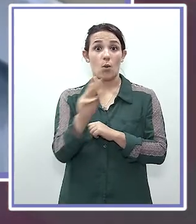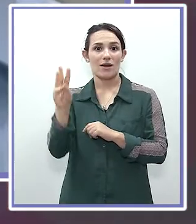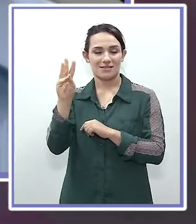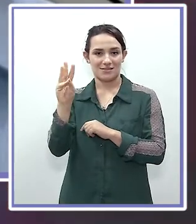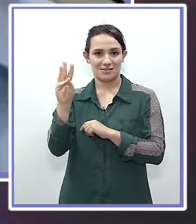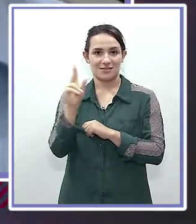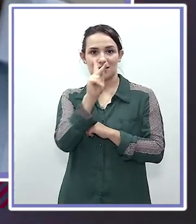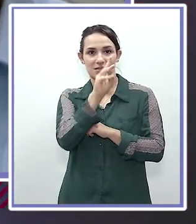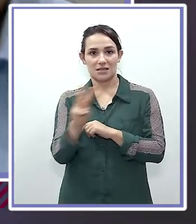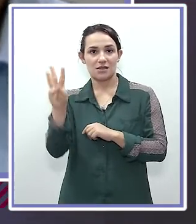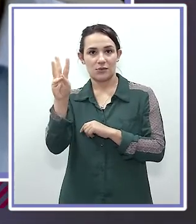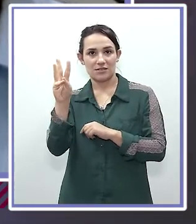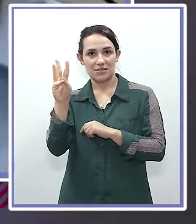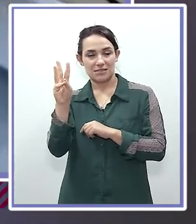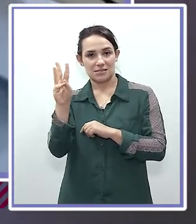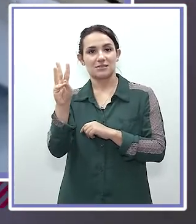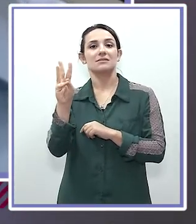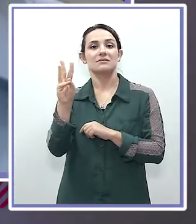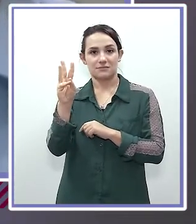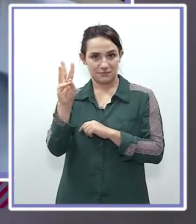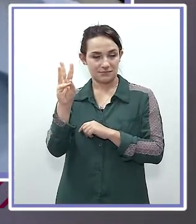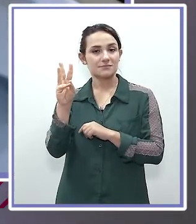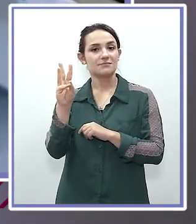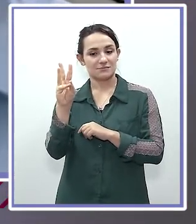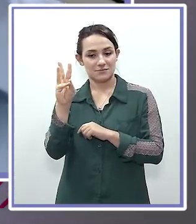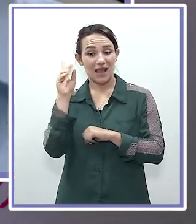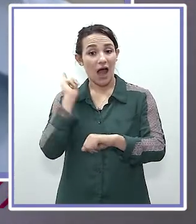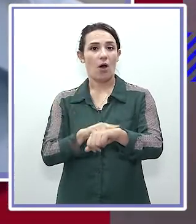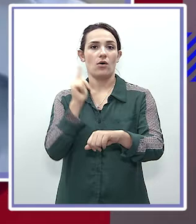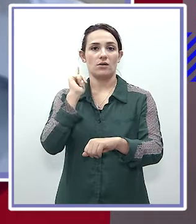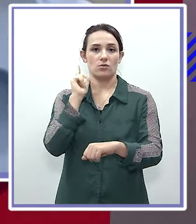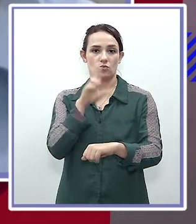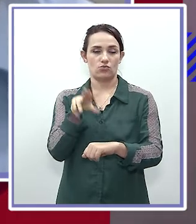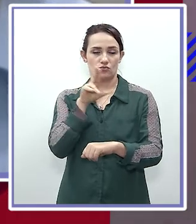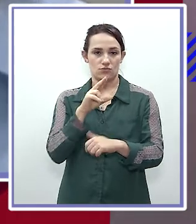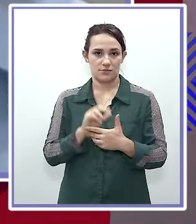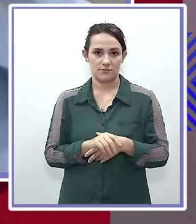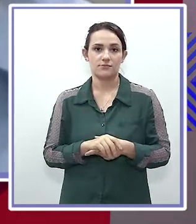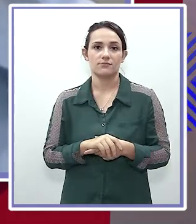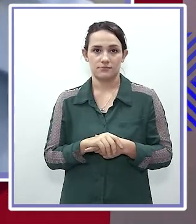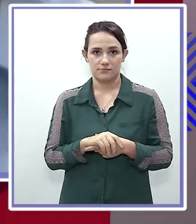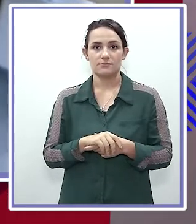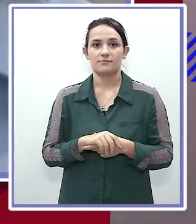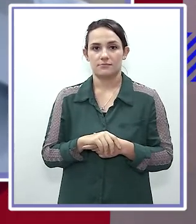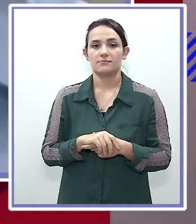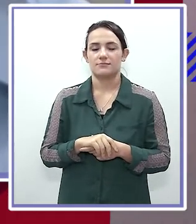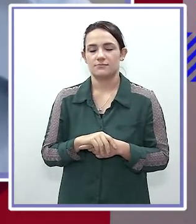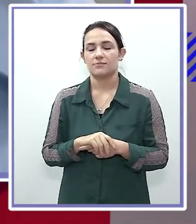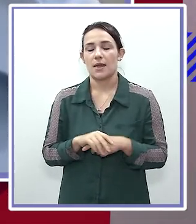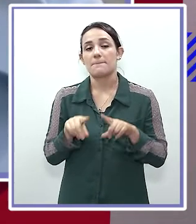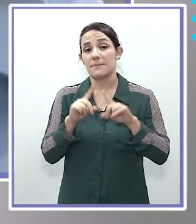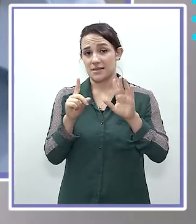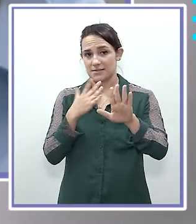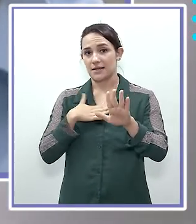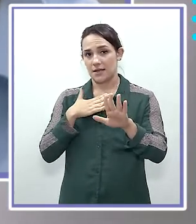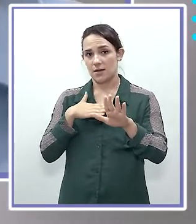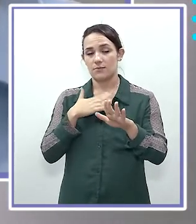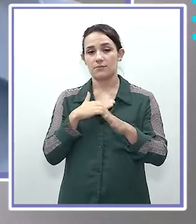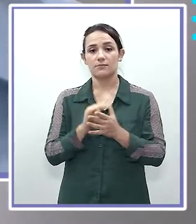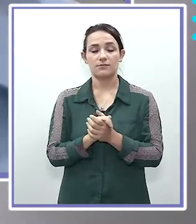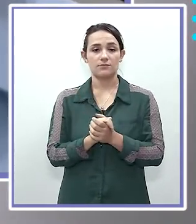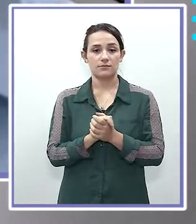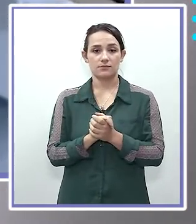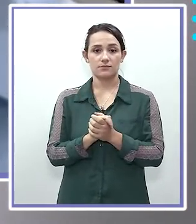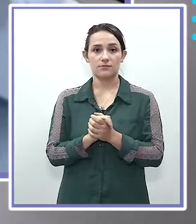aí é instantânea, né? Megawatt seria o que você está consumindo naquele instante. Mas a gente vai avançando aqui e a gente consegue entender. Vamos